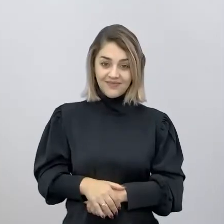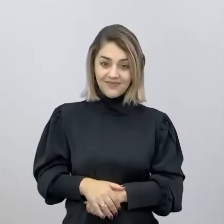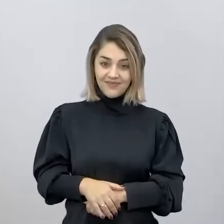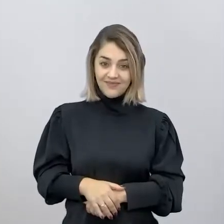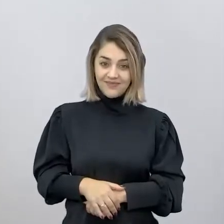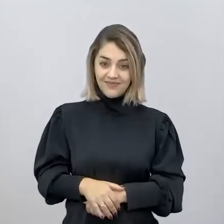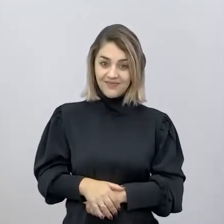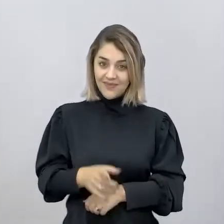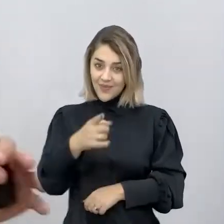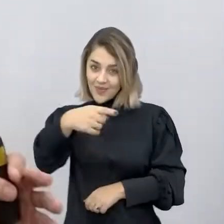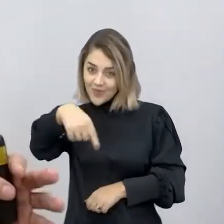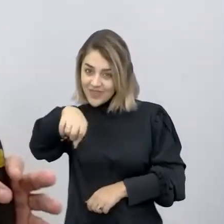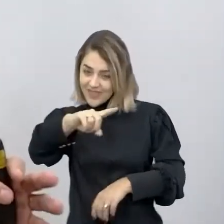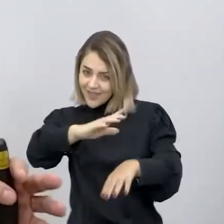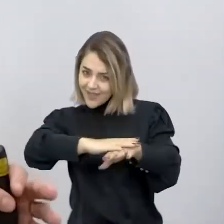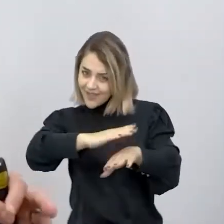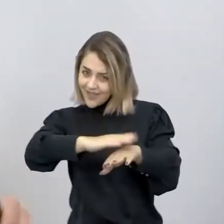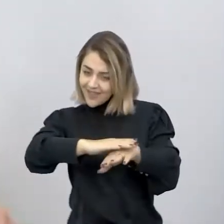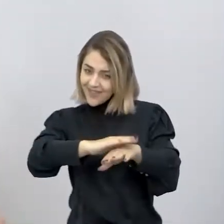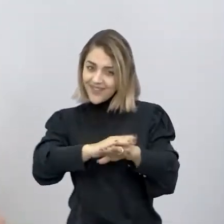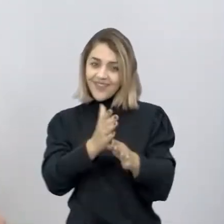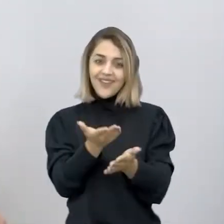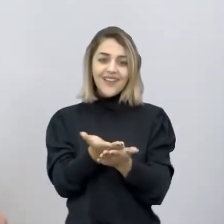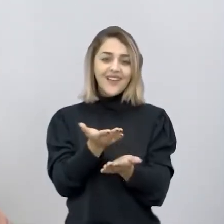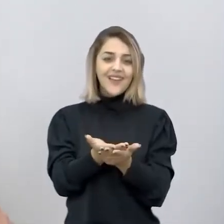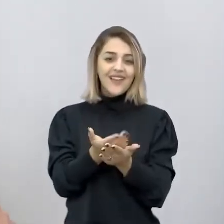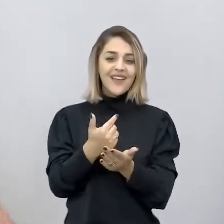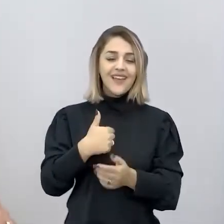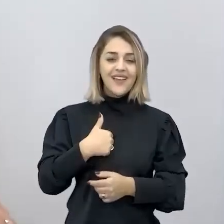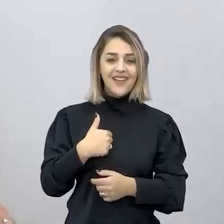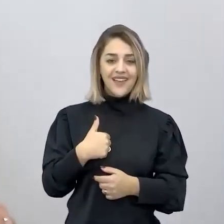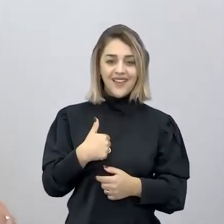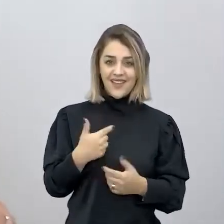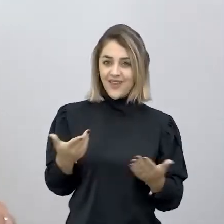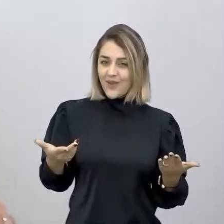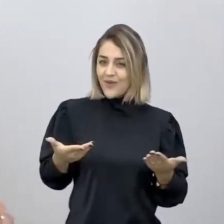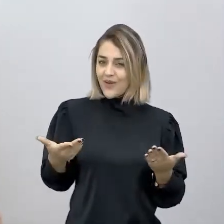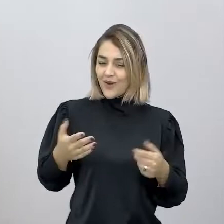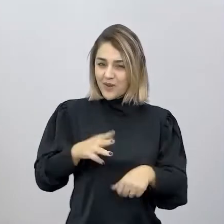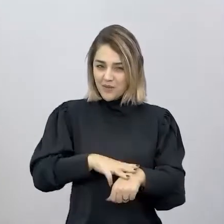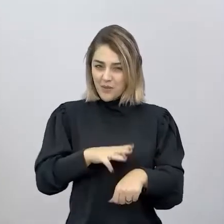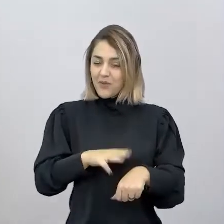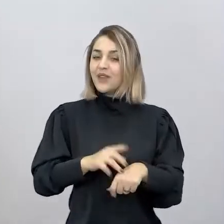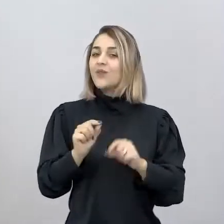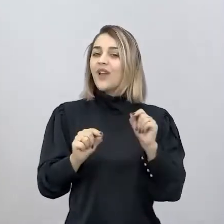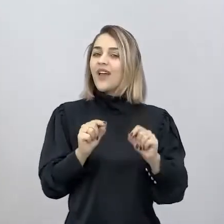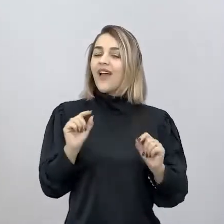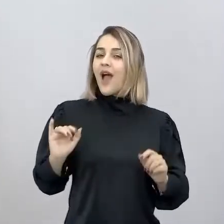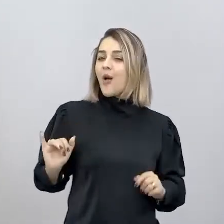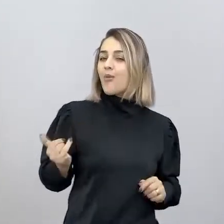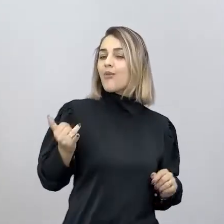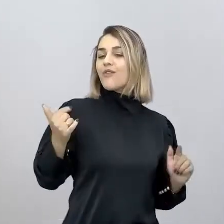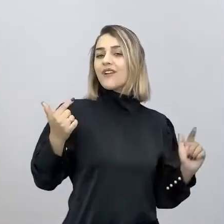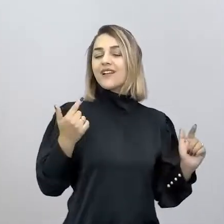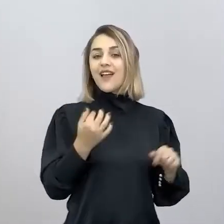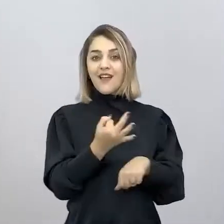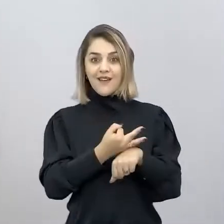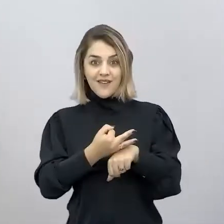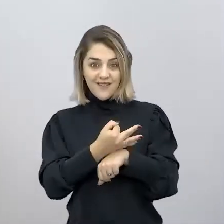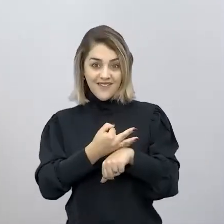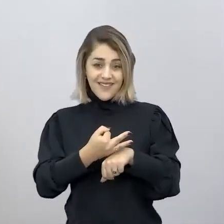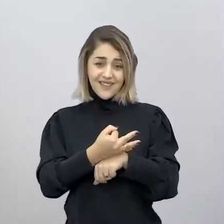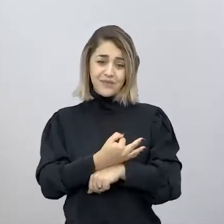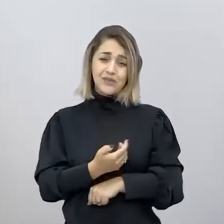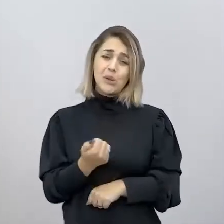aula para vocês, porque nesse momento eu estou curtindo merecidíssimas férias. Tá? Mas na verdade, ó, estamos na reta final das